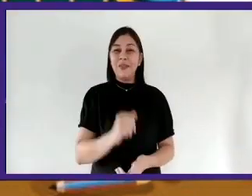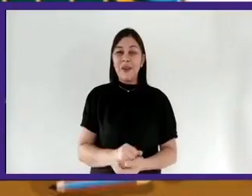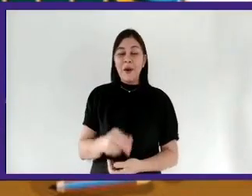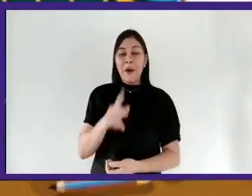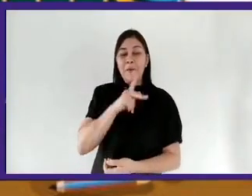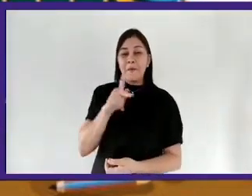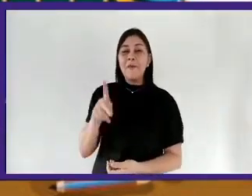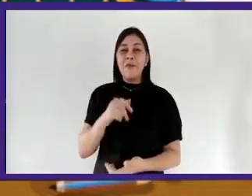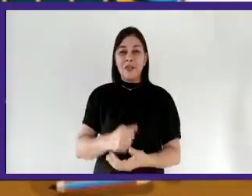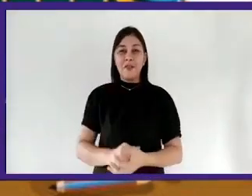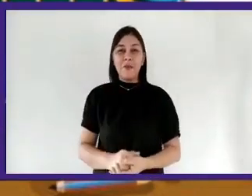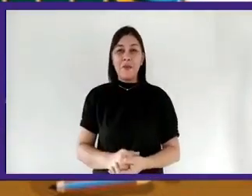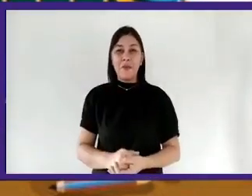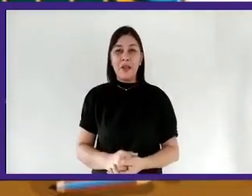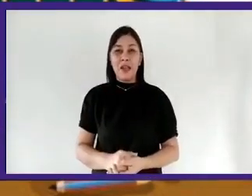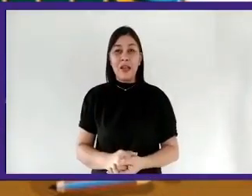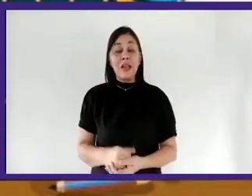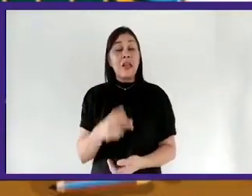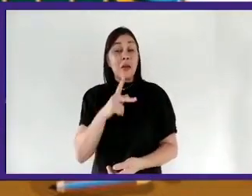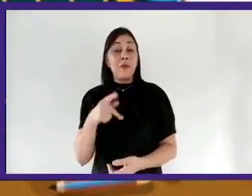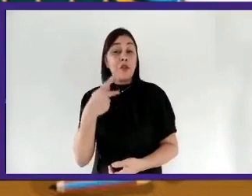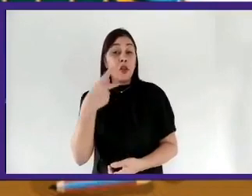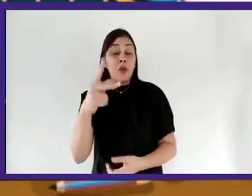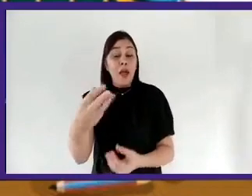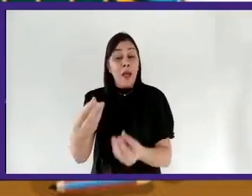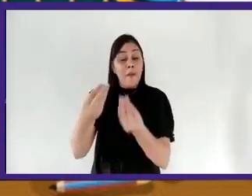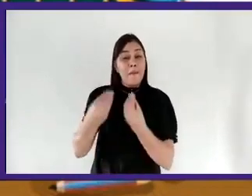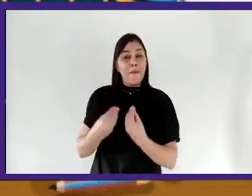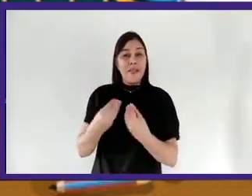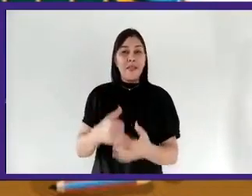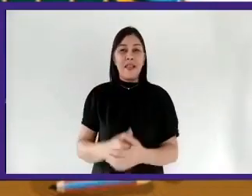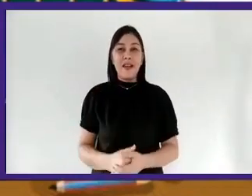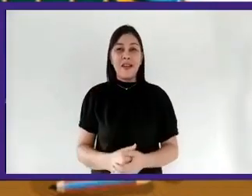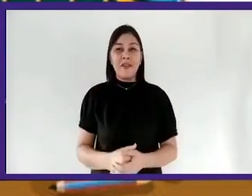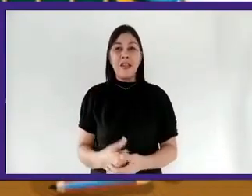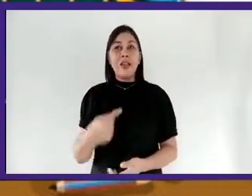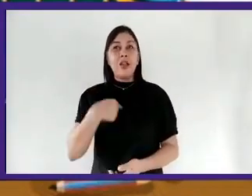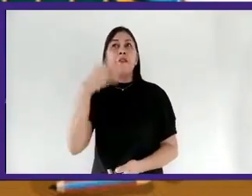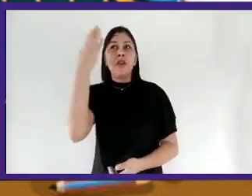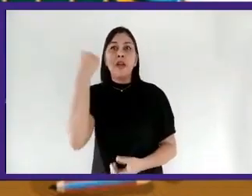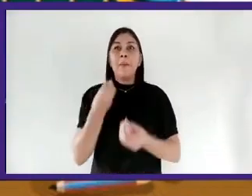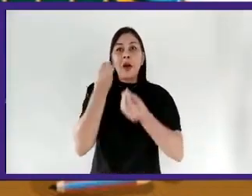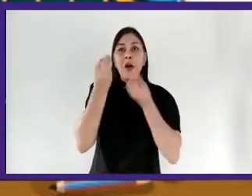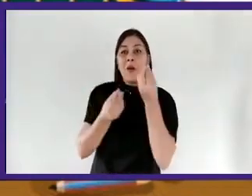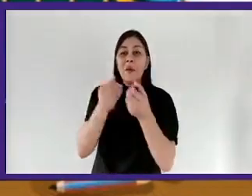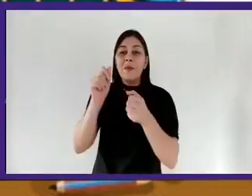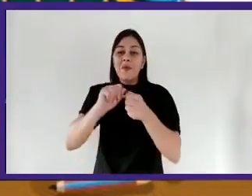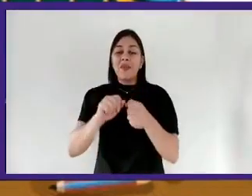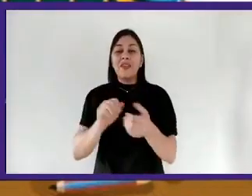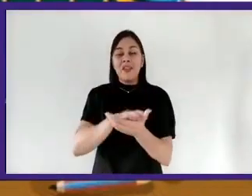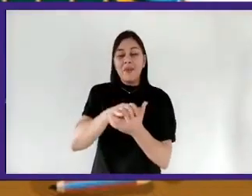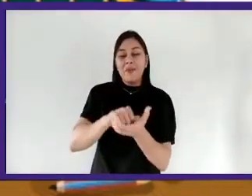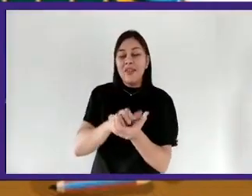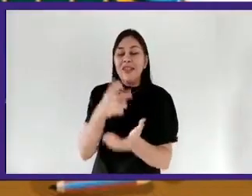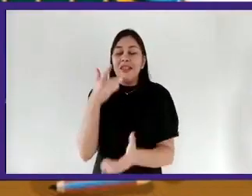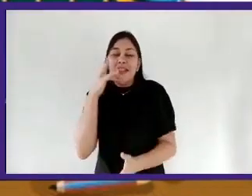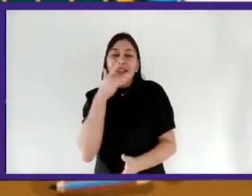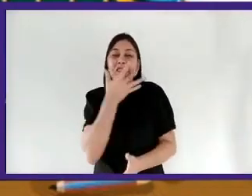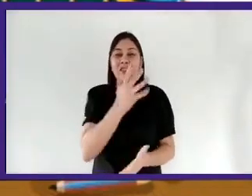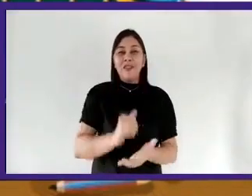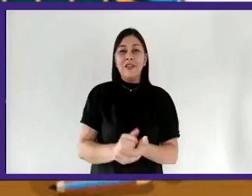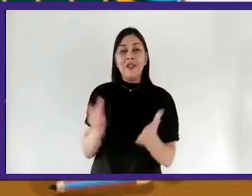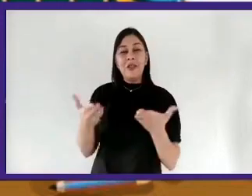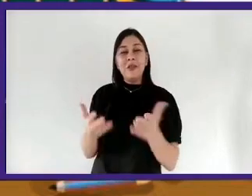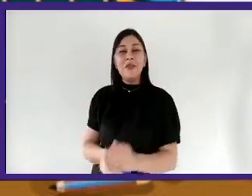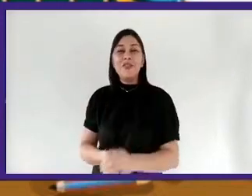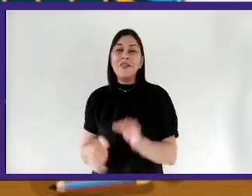da sua professora, e ela vai me passar. Só assim eu vou saber como fazer esse delicioso